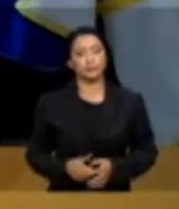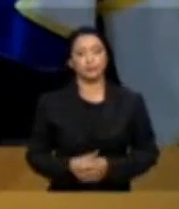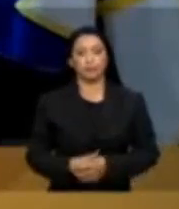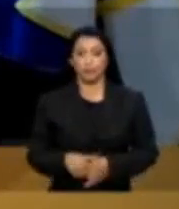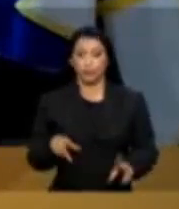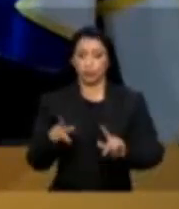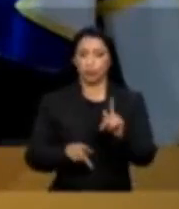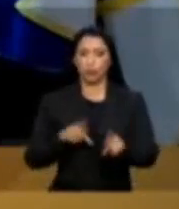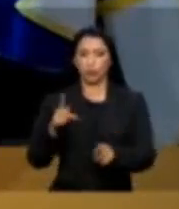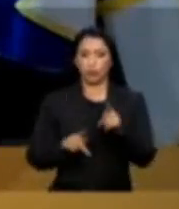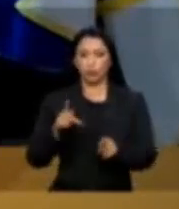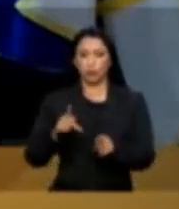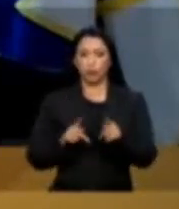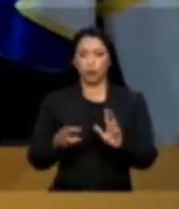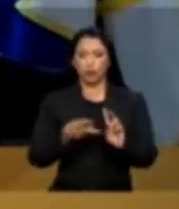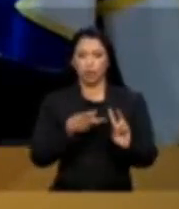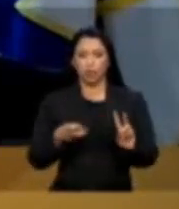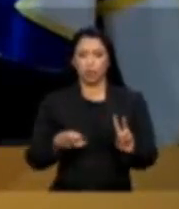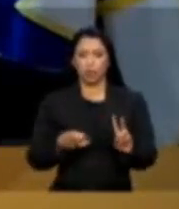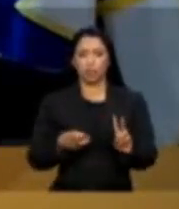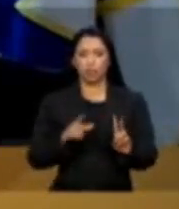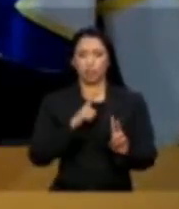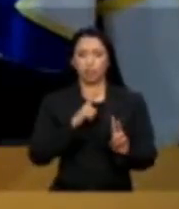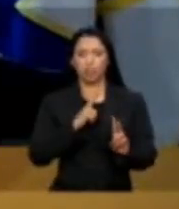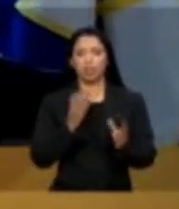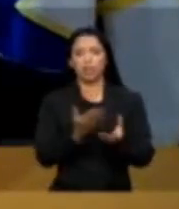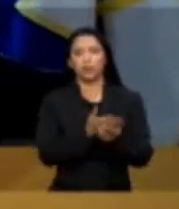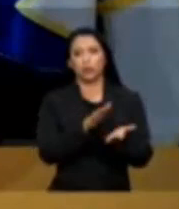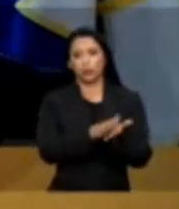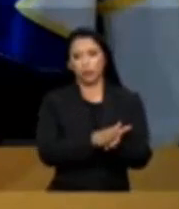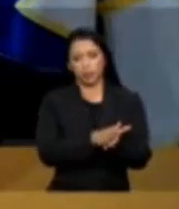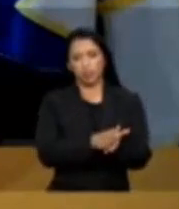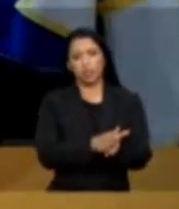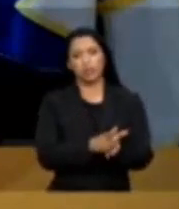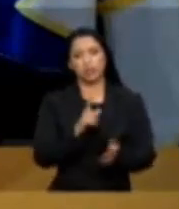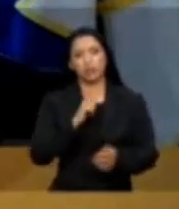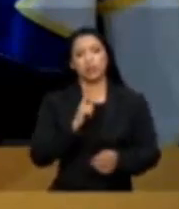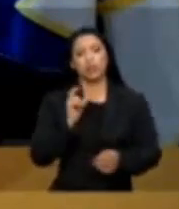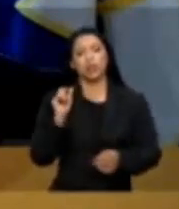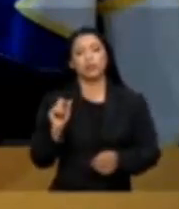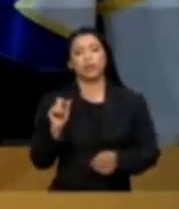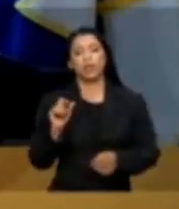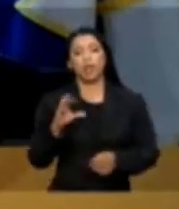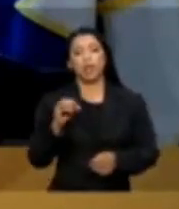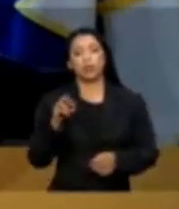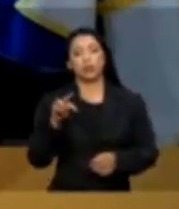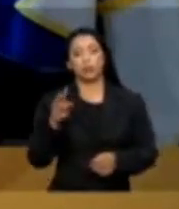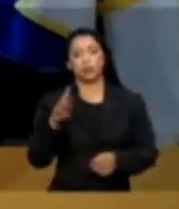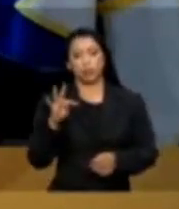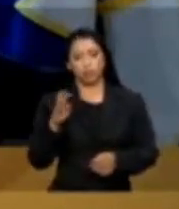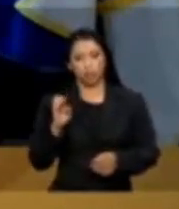povo indígena Chucuru versus Estado brasileiro, a Corte Interamericana de Direitos